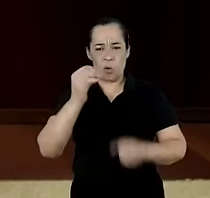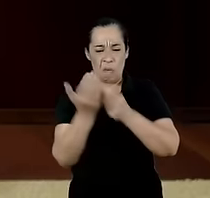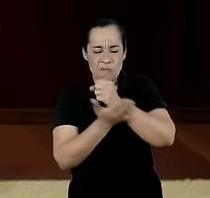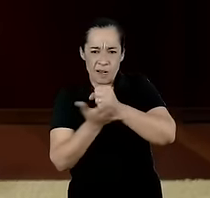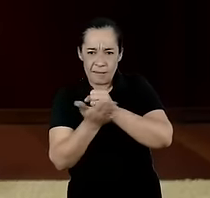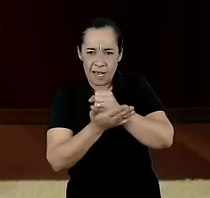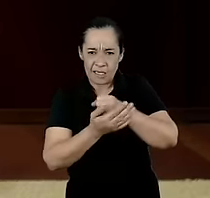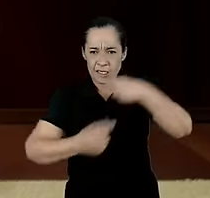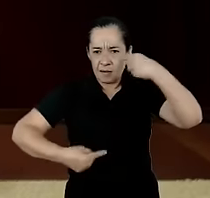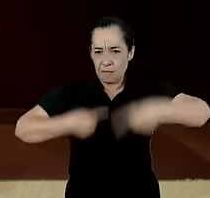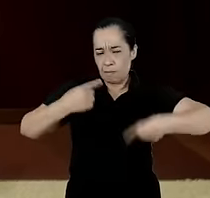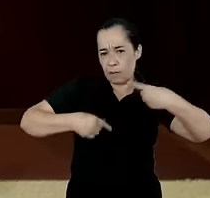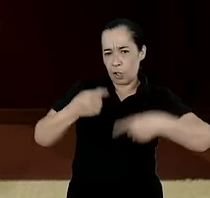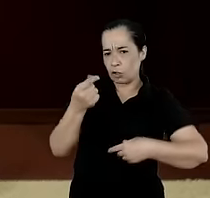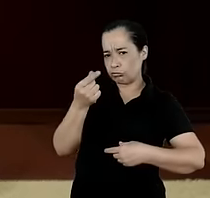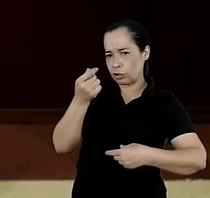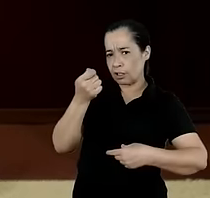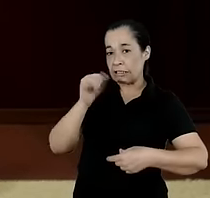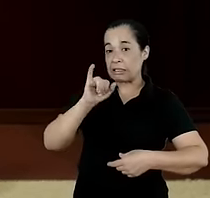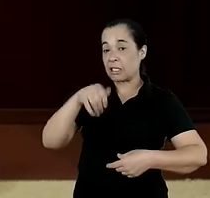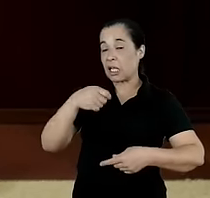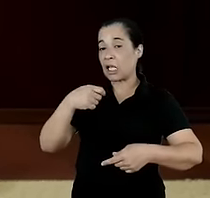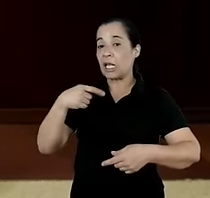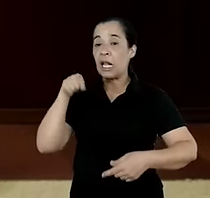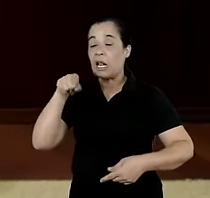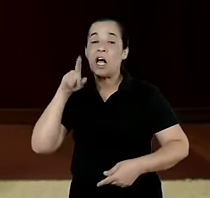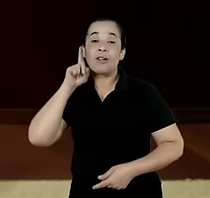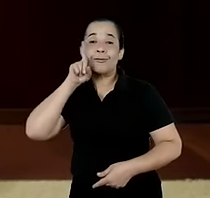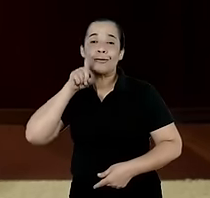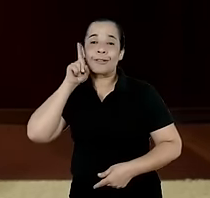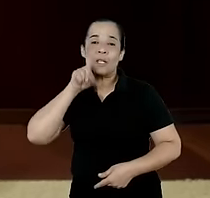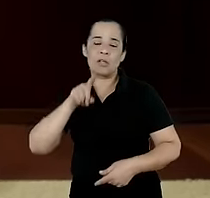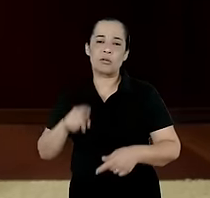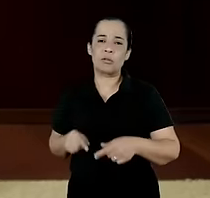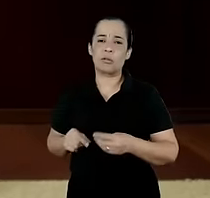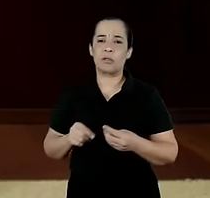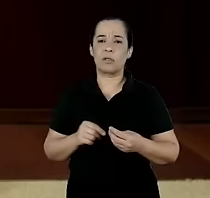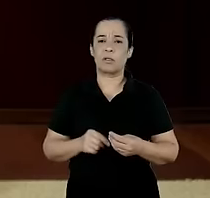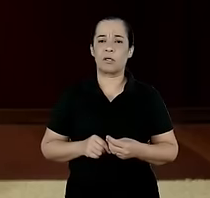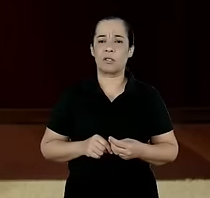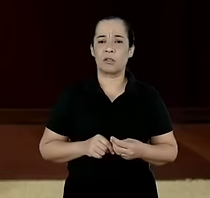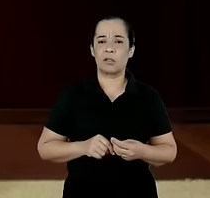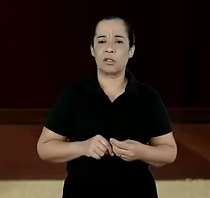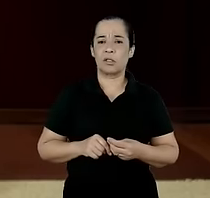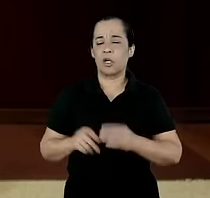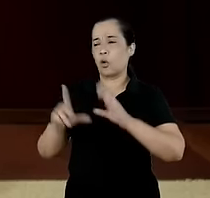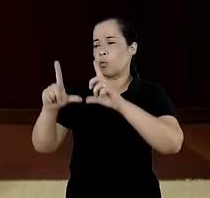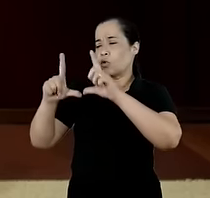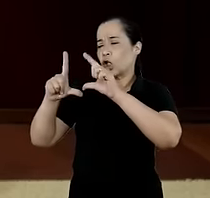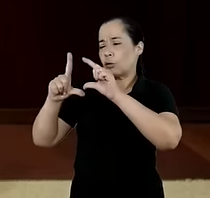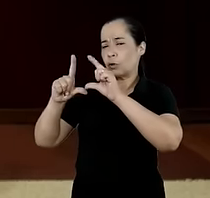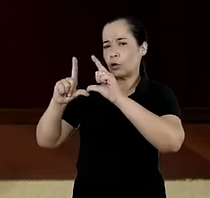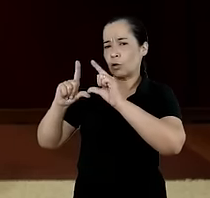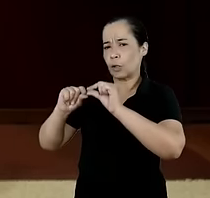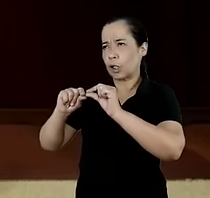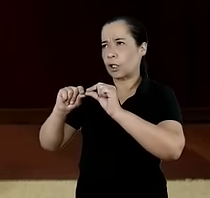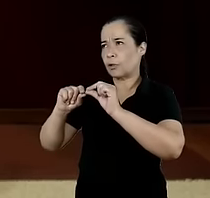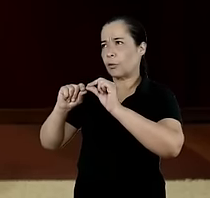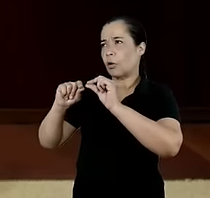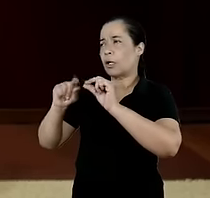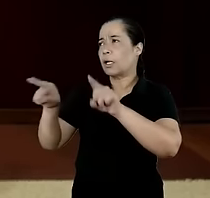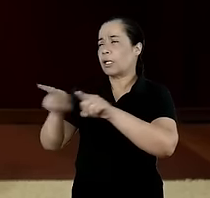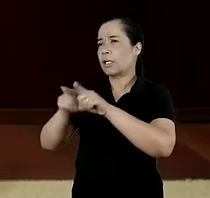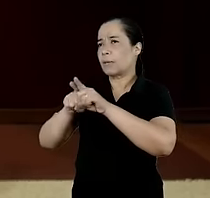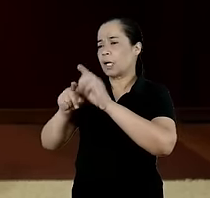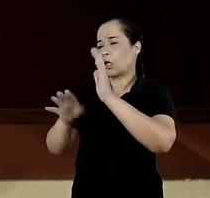caso a política monetária nos Estados Unidos continue ainda contraindo muo atividade ou subindo muito juros e foi legal a